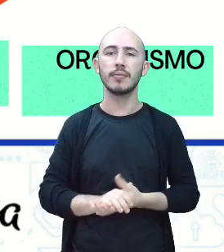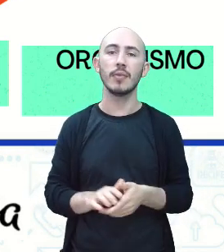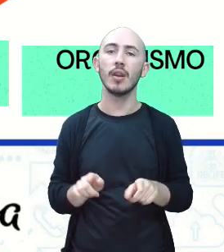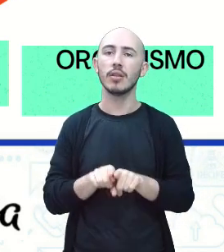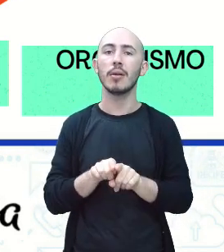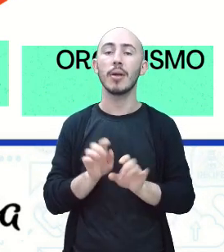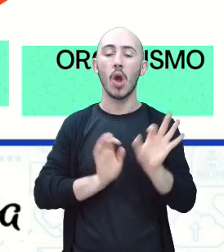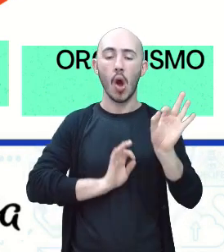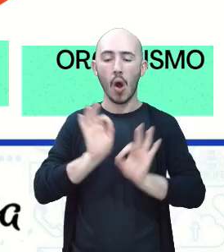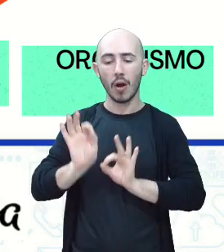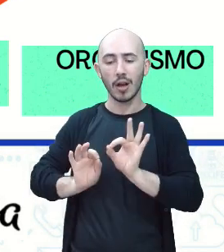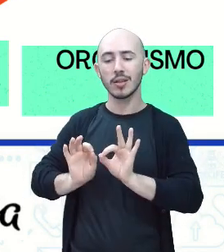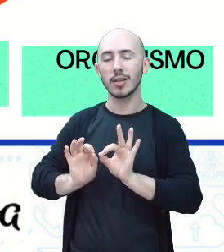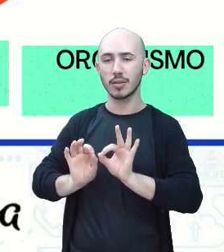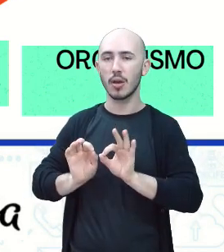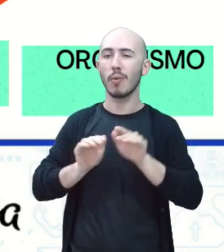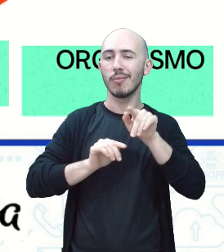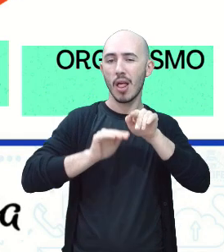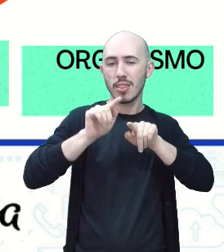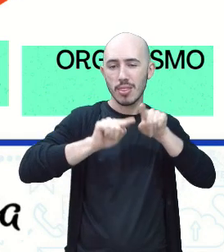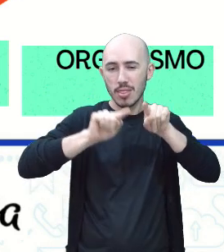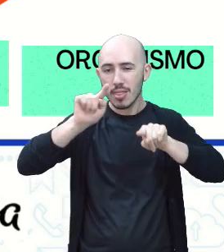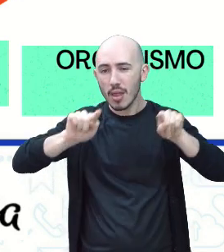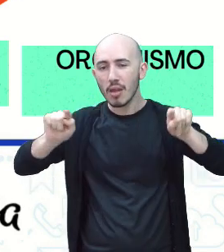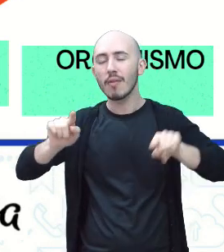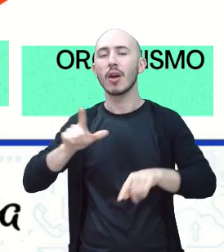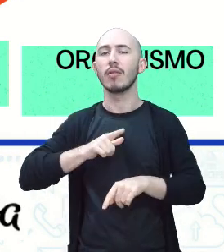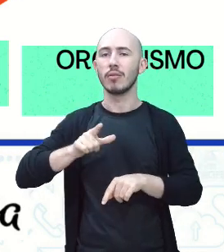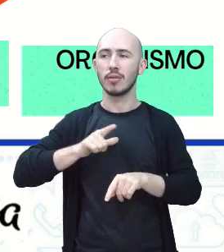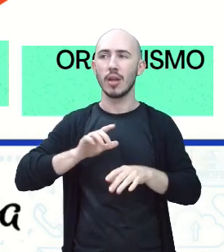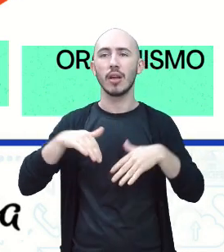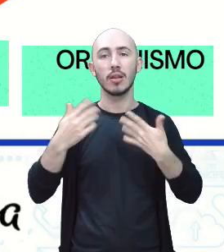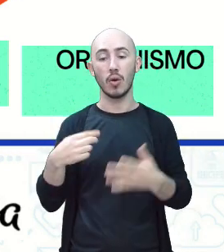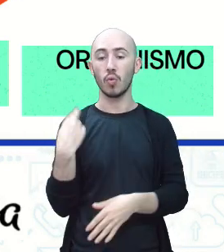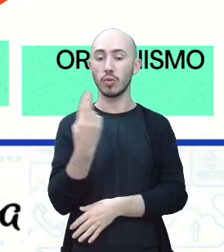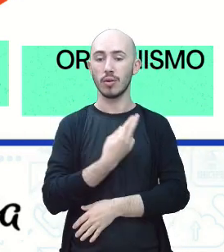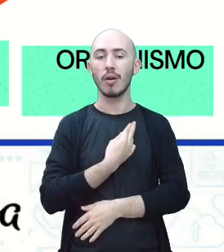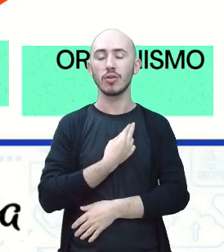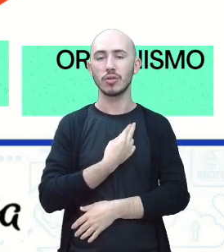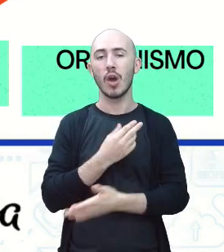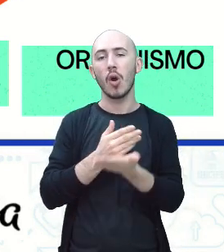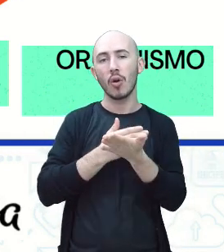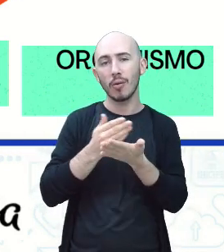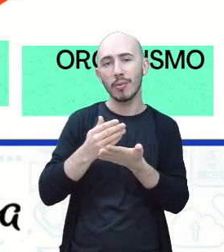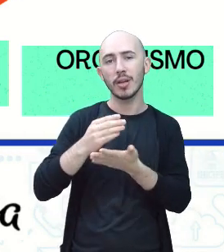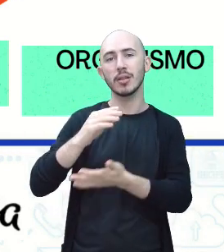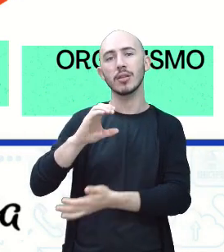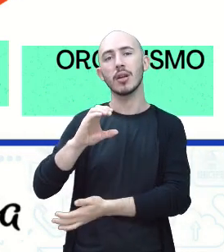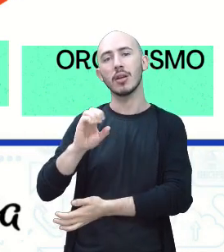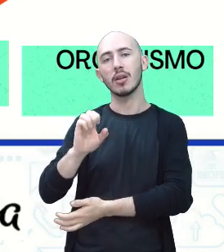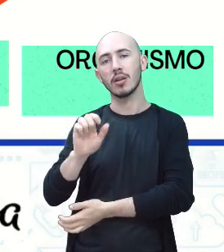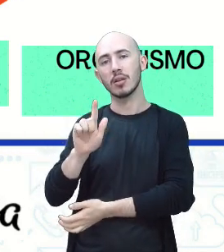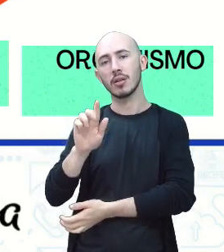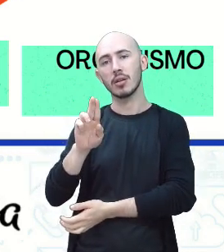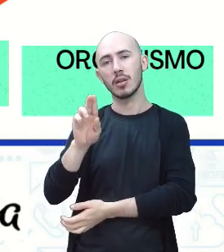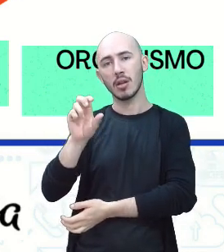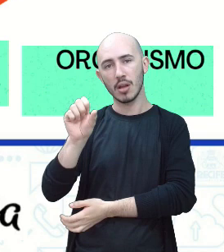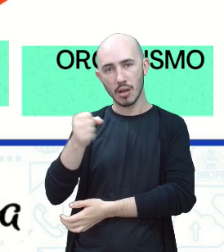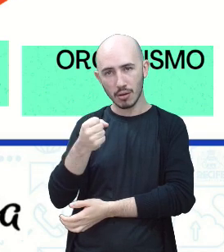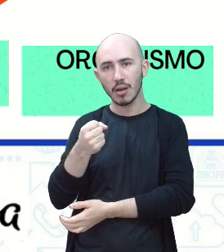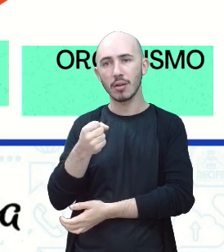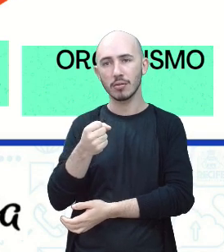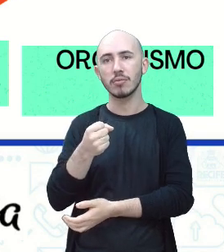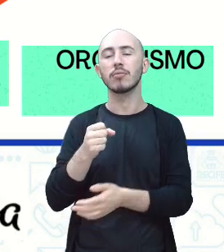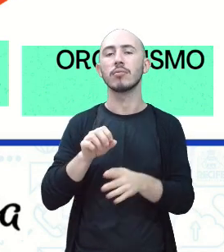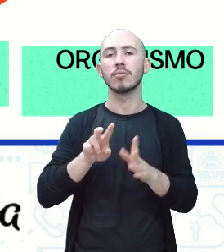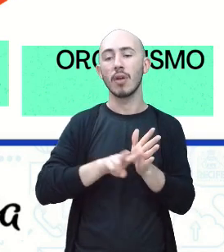de organização do nosso corpo. Nós somos formados de uma célula. As células juntas formam os